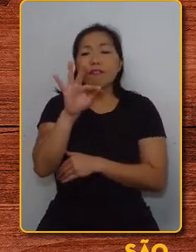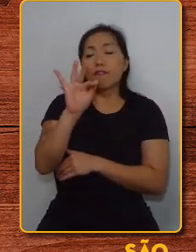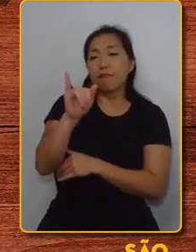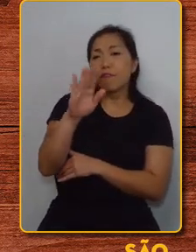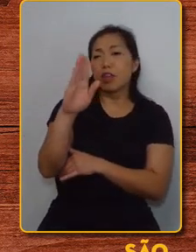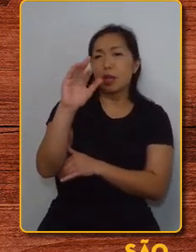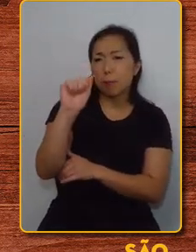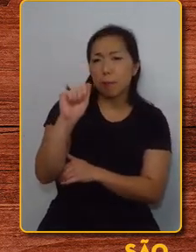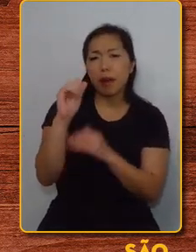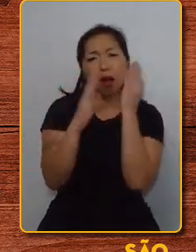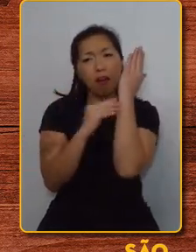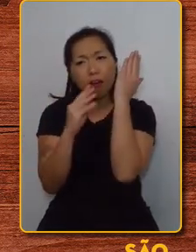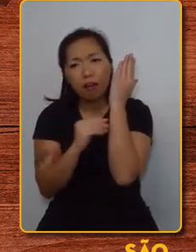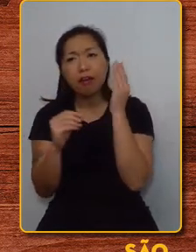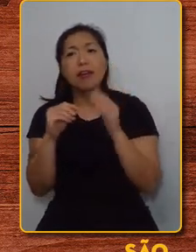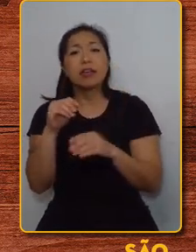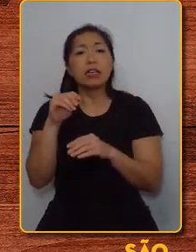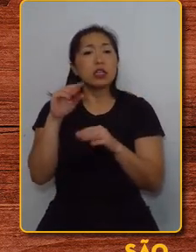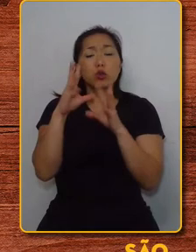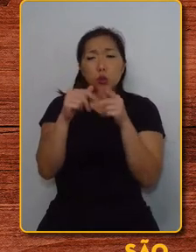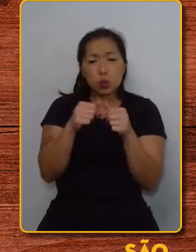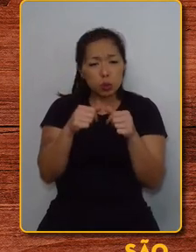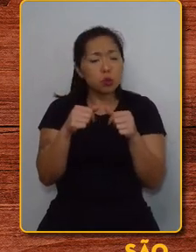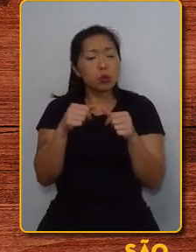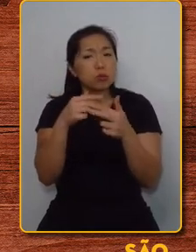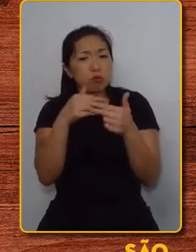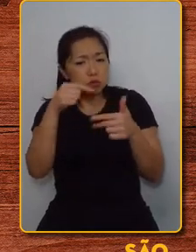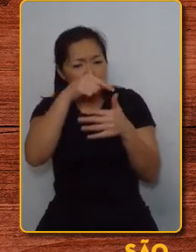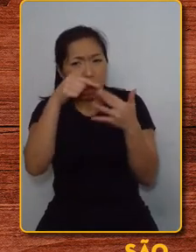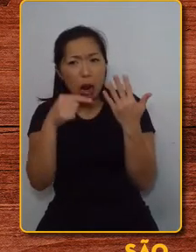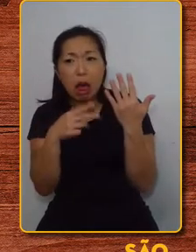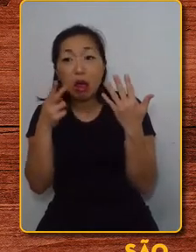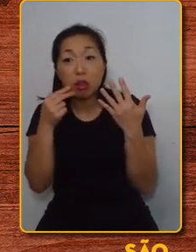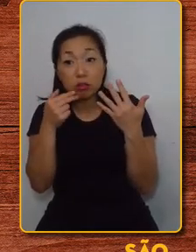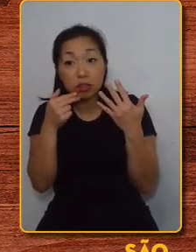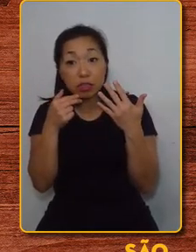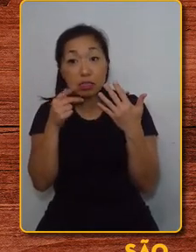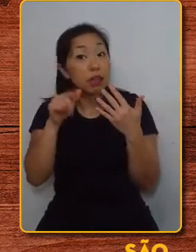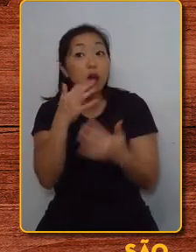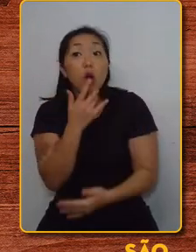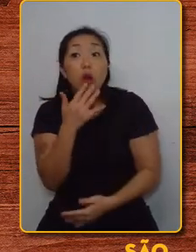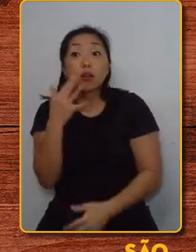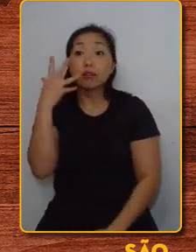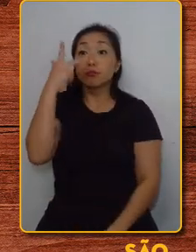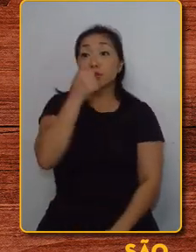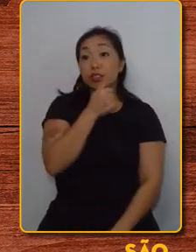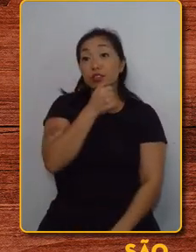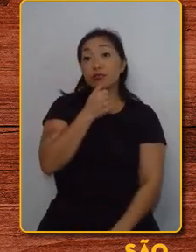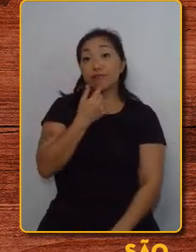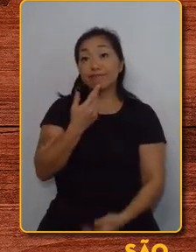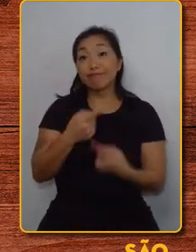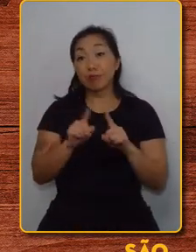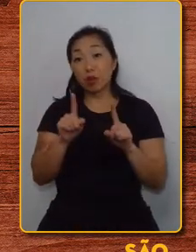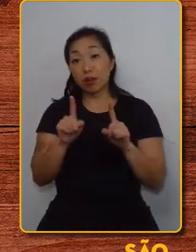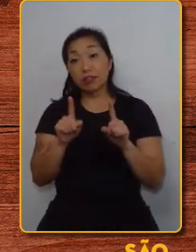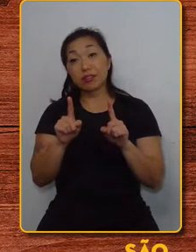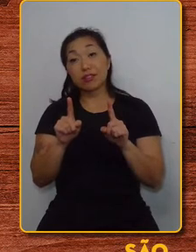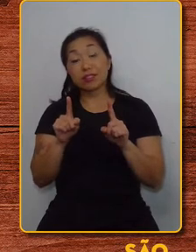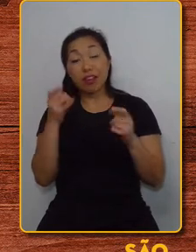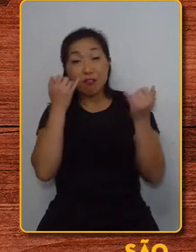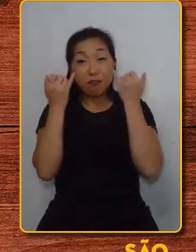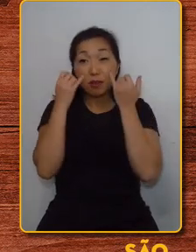vitamina C, não sei o quê, não sei o quê, não sei o quê, todo colorido e bonito. Ou nós vamos dar acesso à informação, né? Isso é papel do